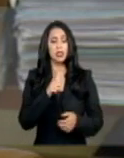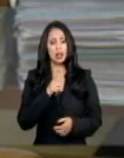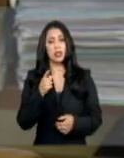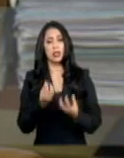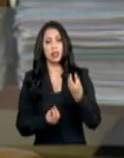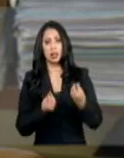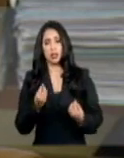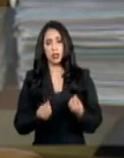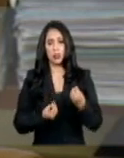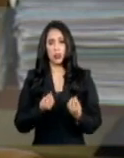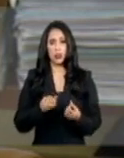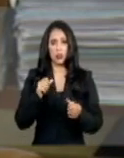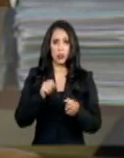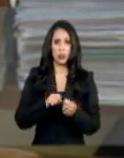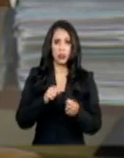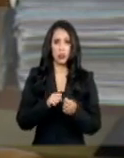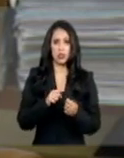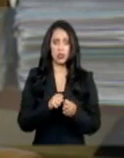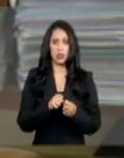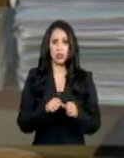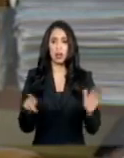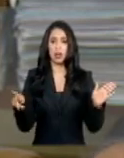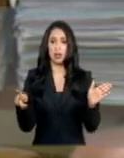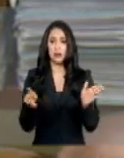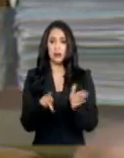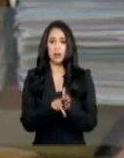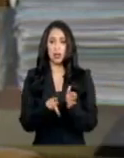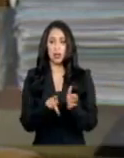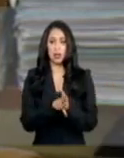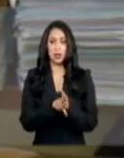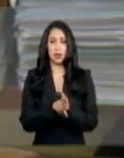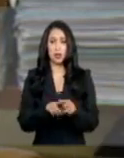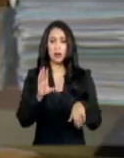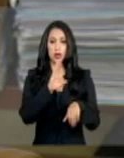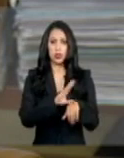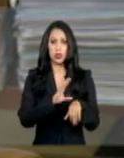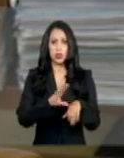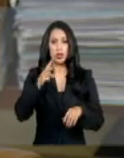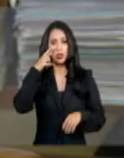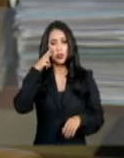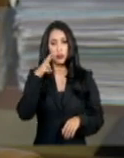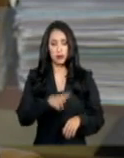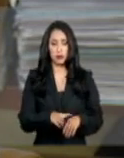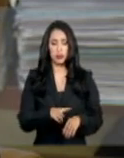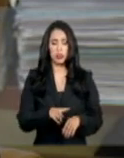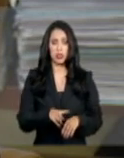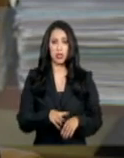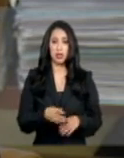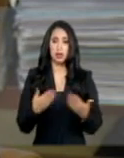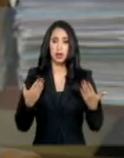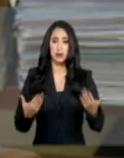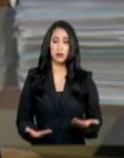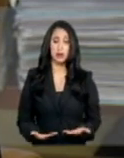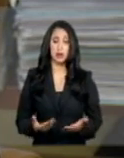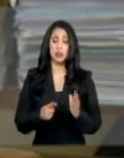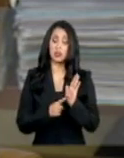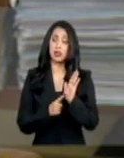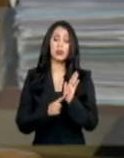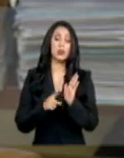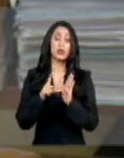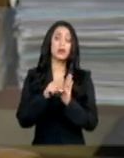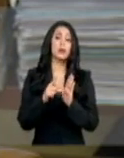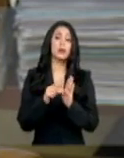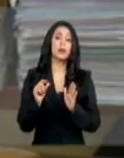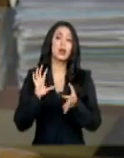há procedimentos que a própria constituição prevê e estabelece então põem em evidência nesse contexto a questão pertinente